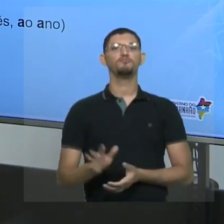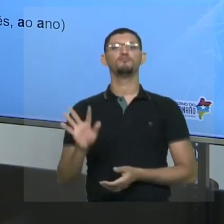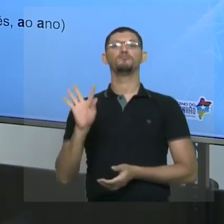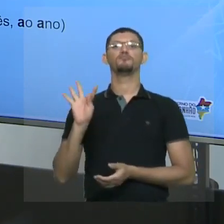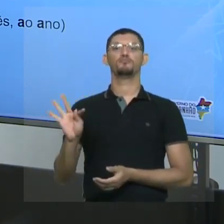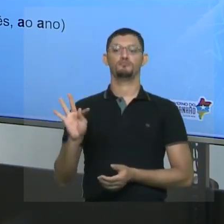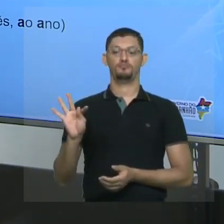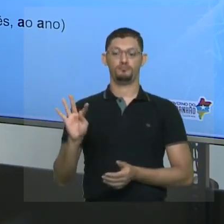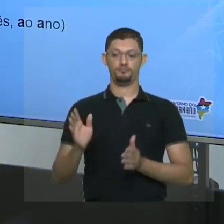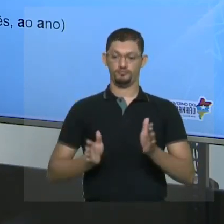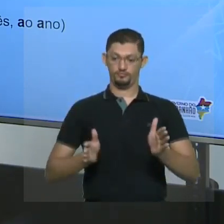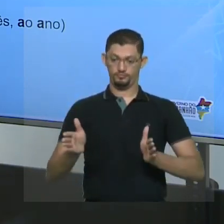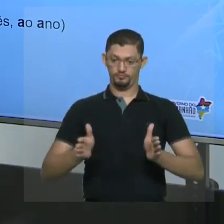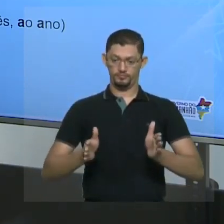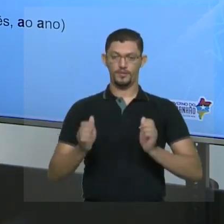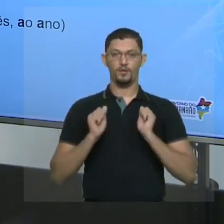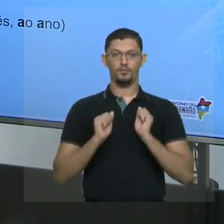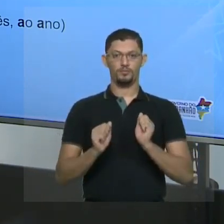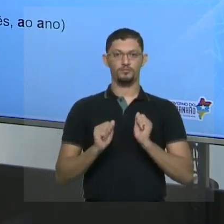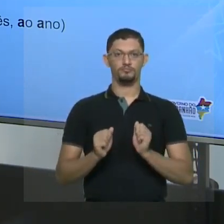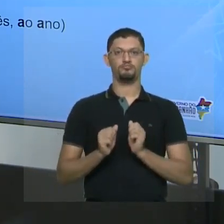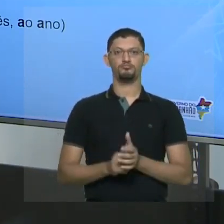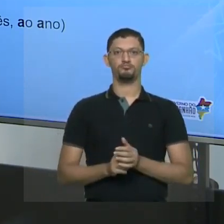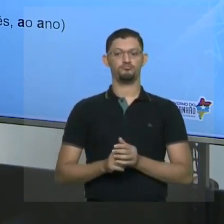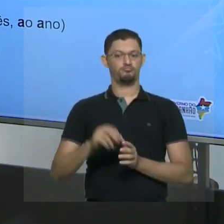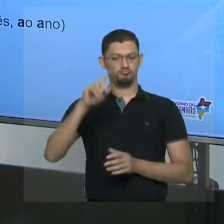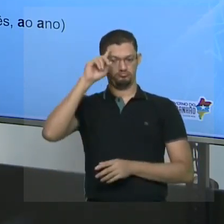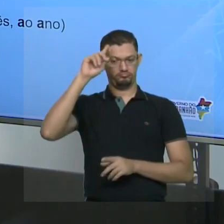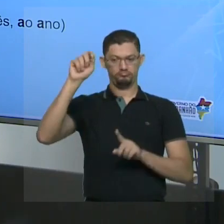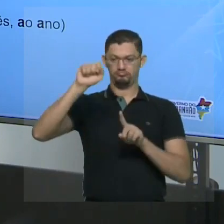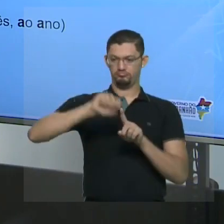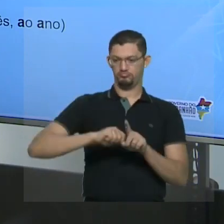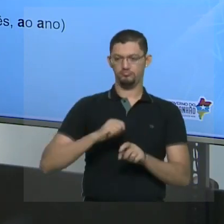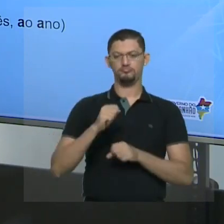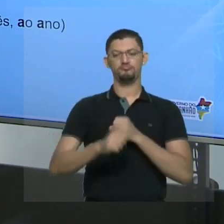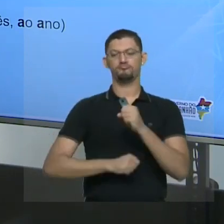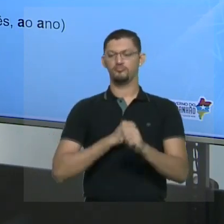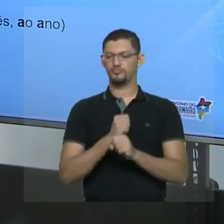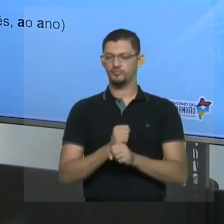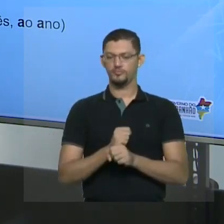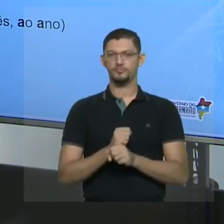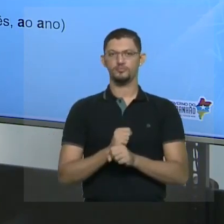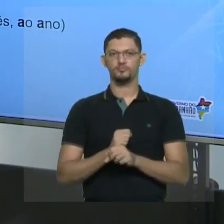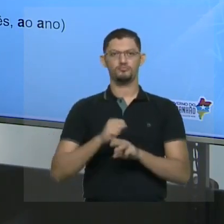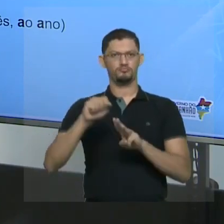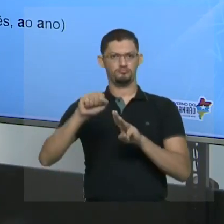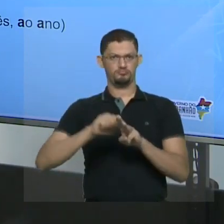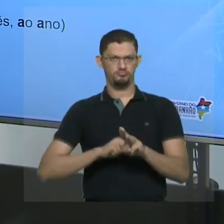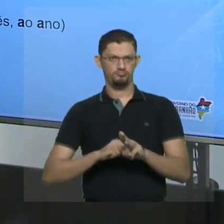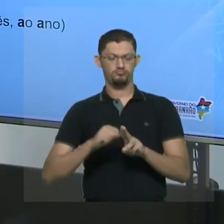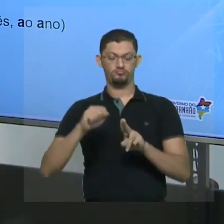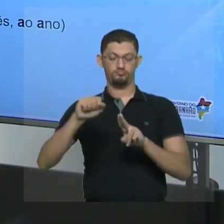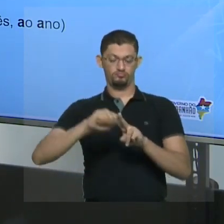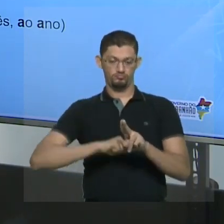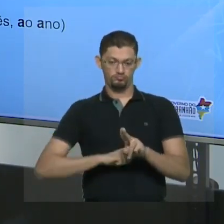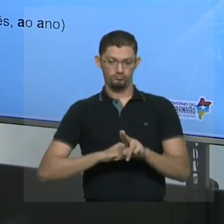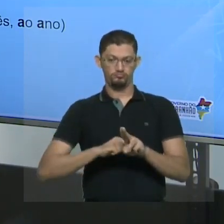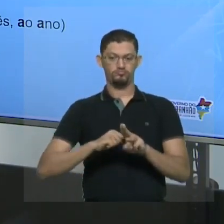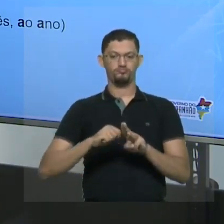é o período. Esse período pode ser dado em dias, meses, anos, bimestres,